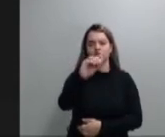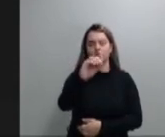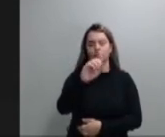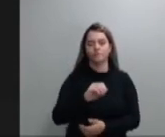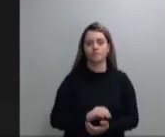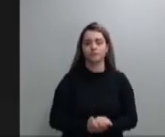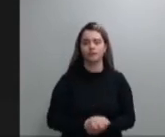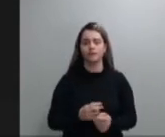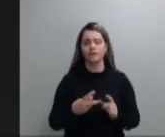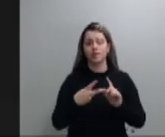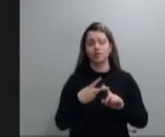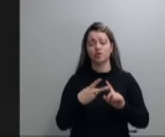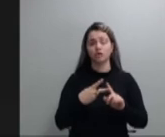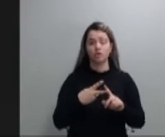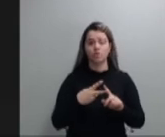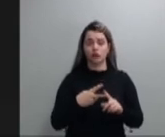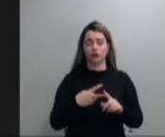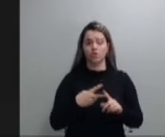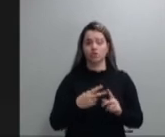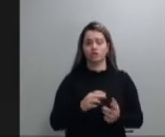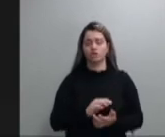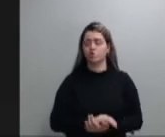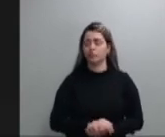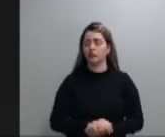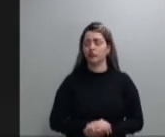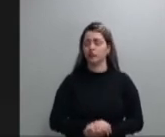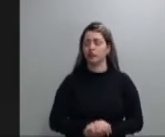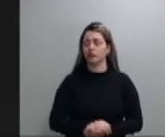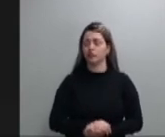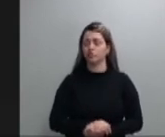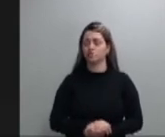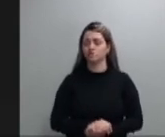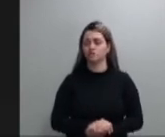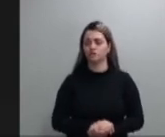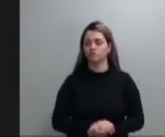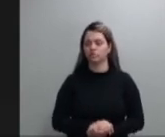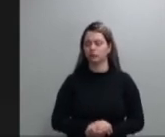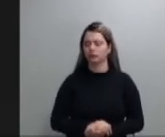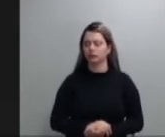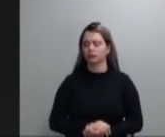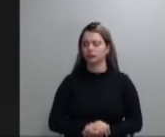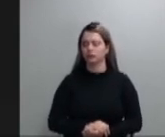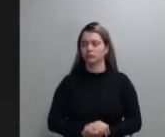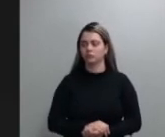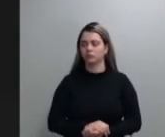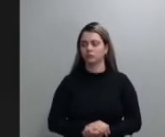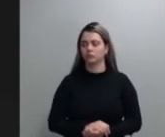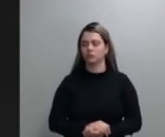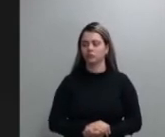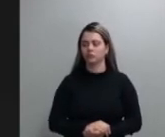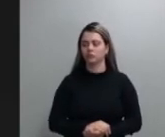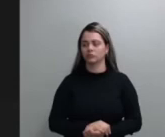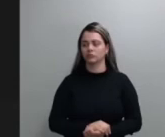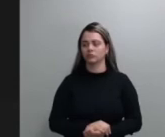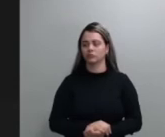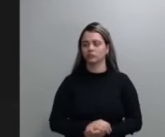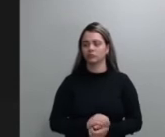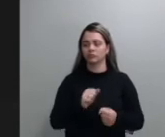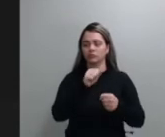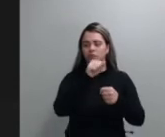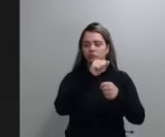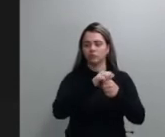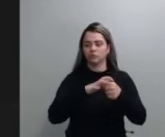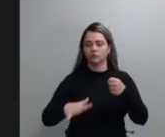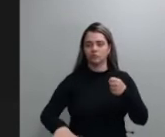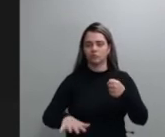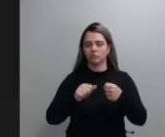jurisprudência em razão de sua proximidade com o direito penal a ele se estende a norma do artigo quinto inciso inciso vinte e oito